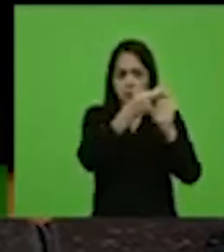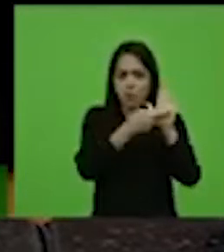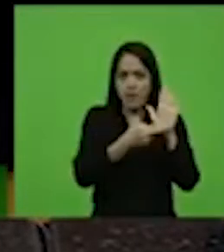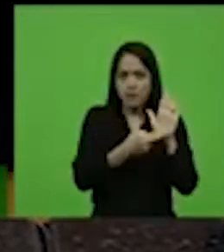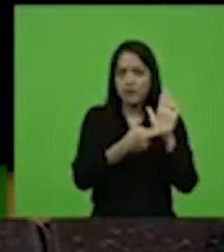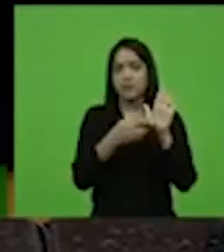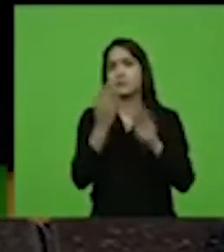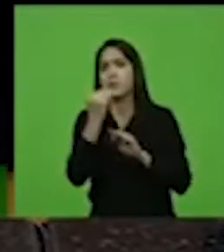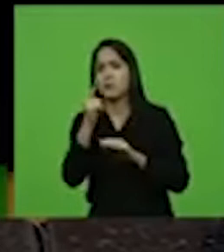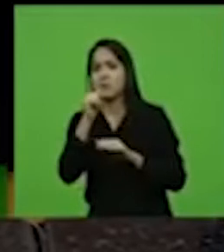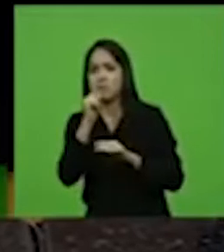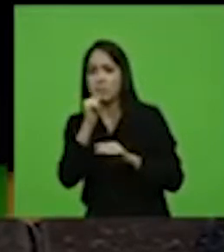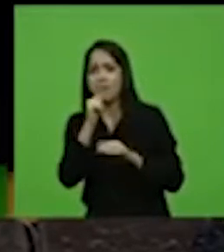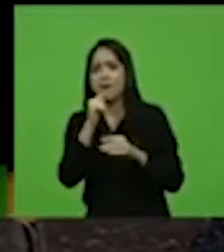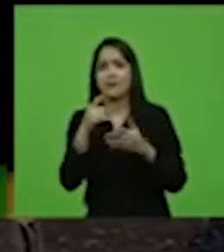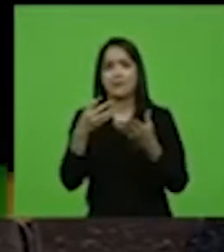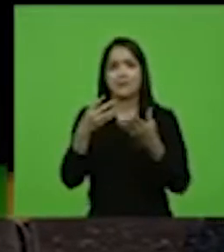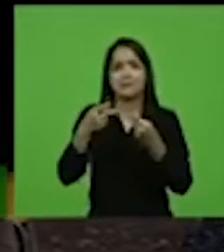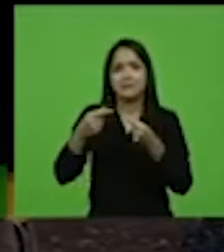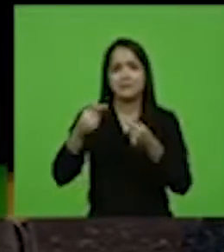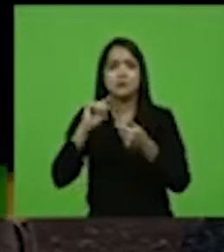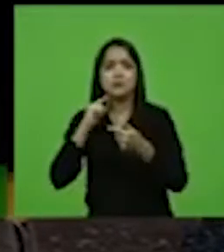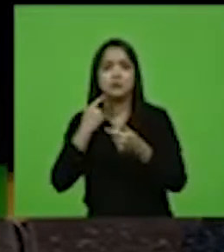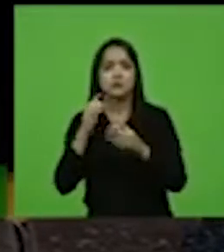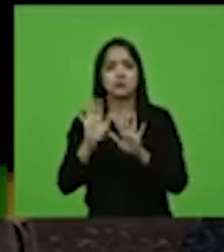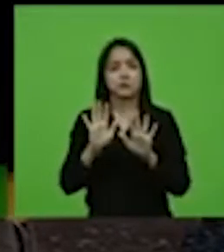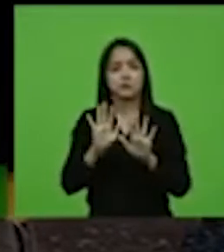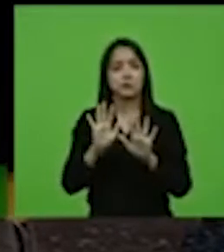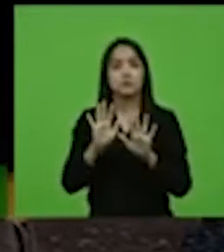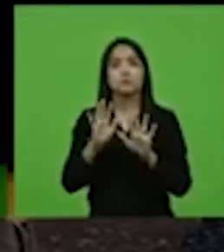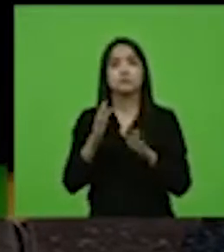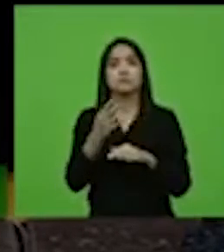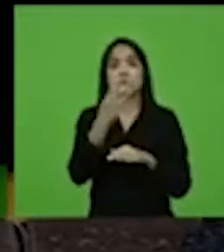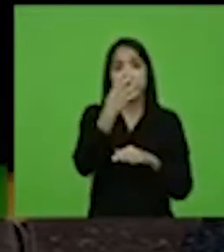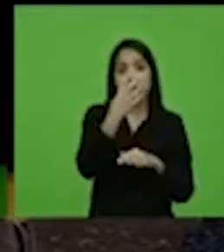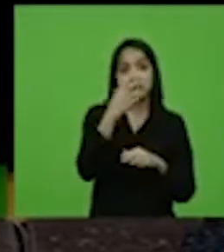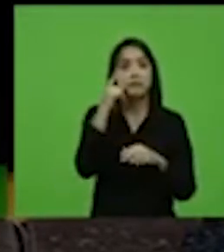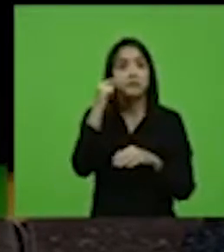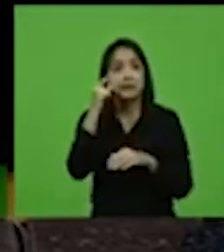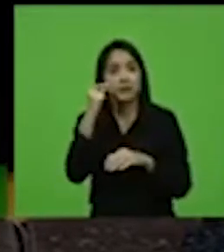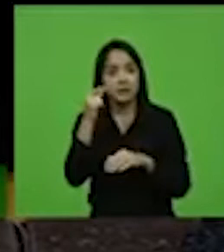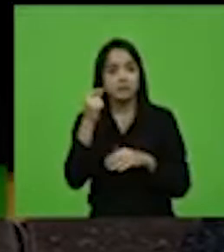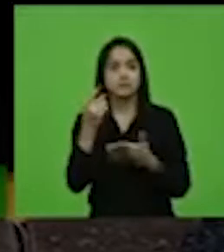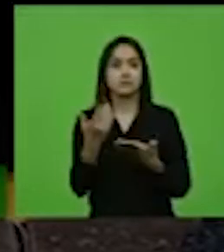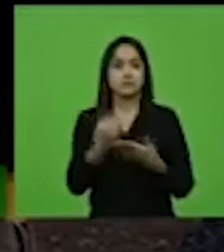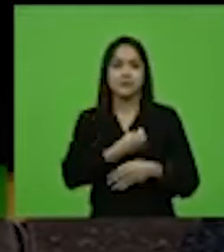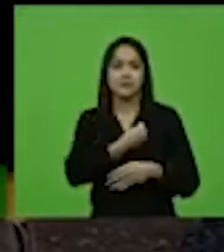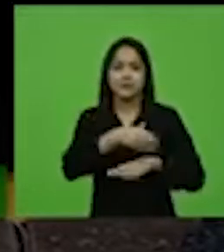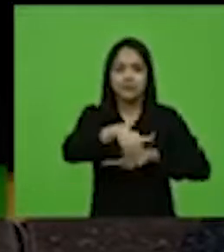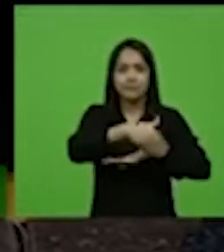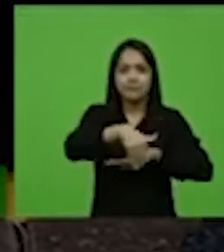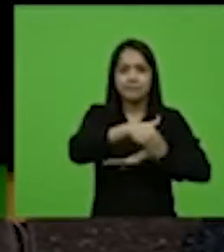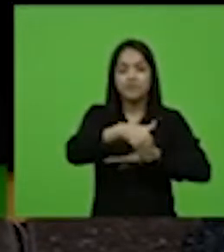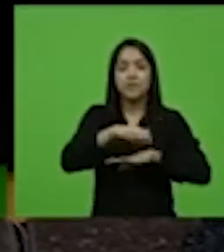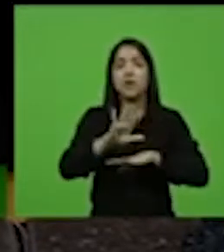possa, de fato, cumprir a função social desses animais chamados cães e gatos comunitários. Aconteceu um